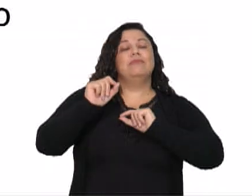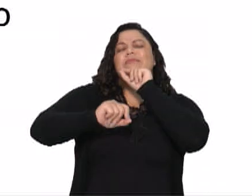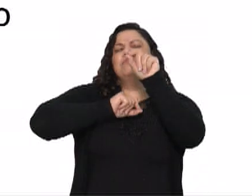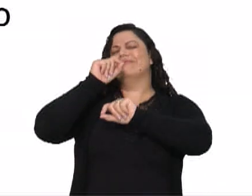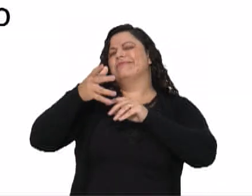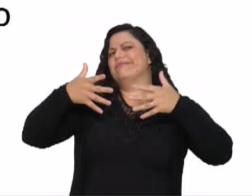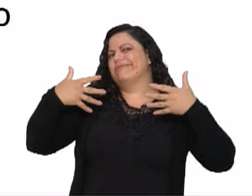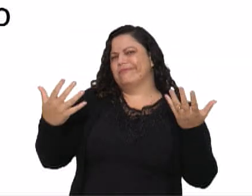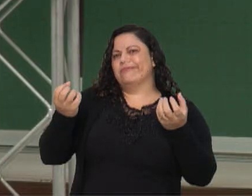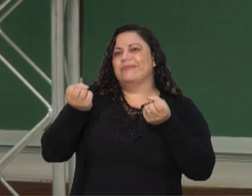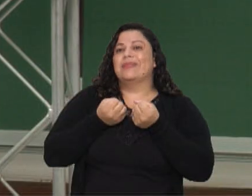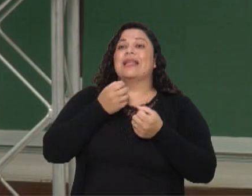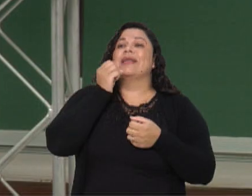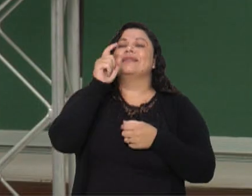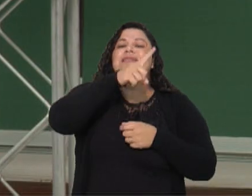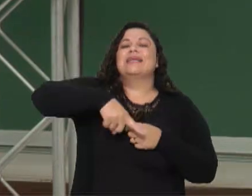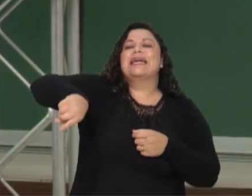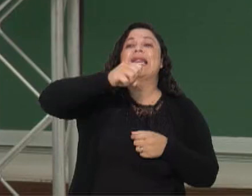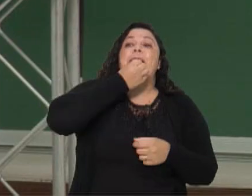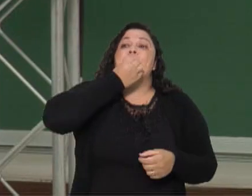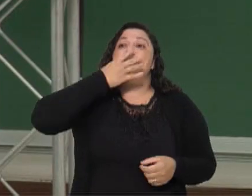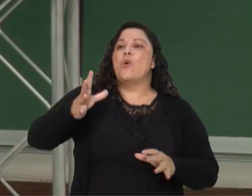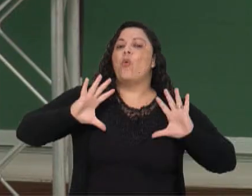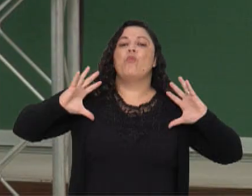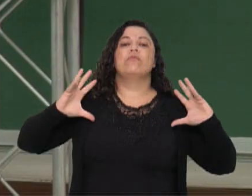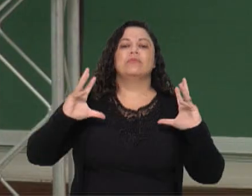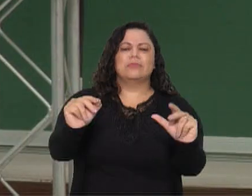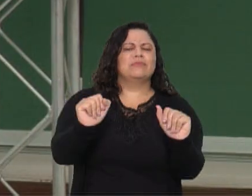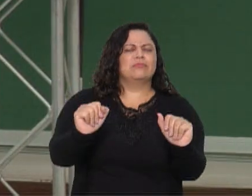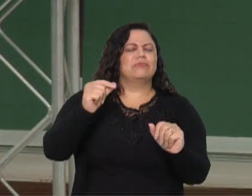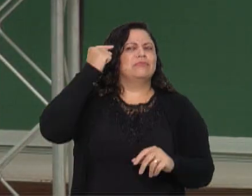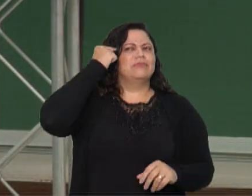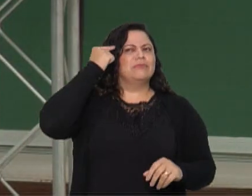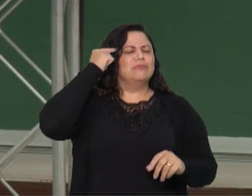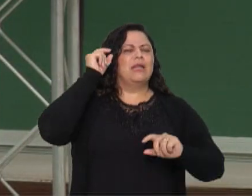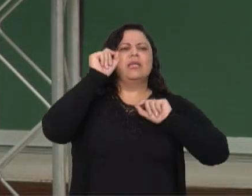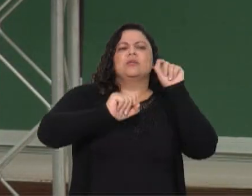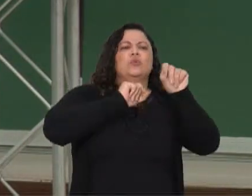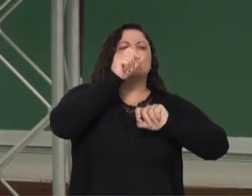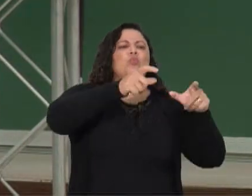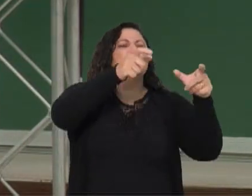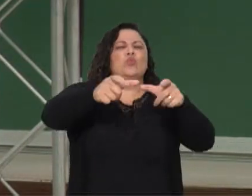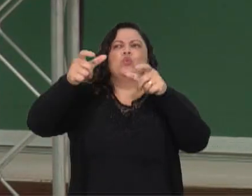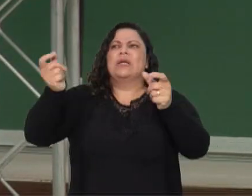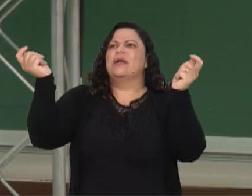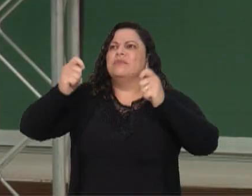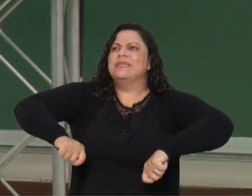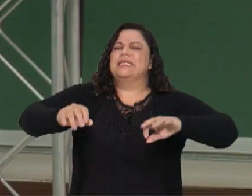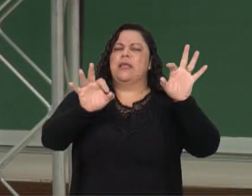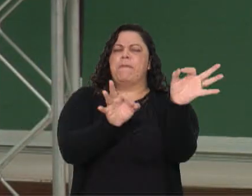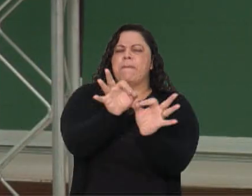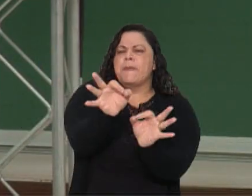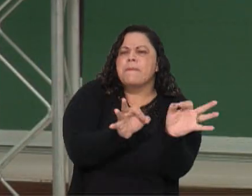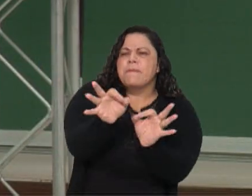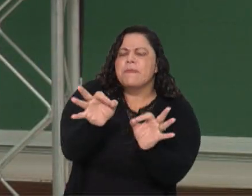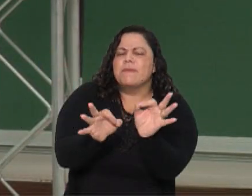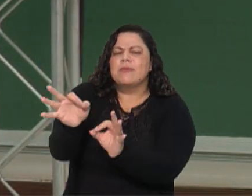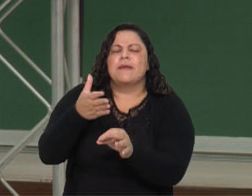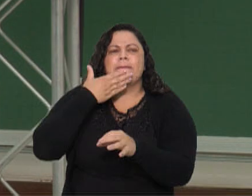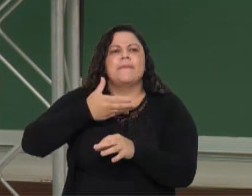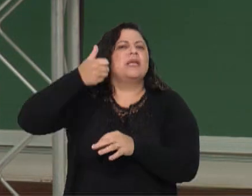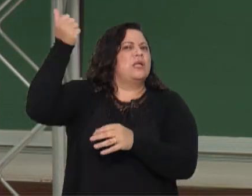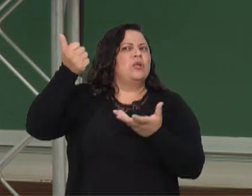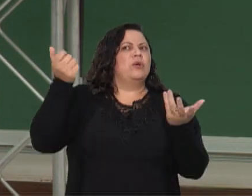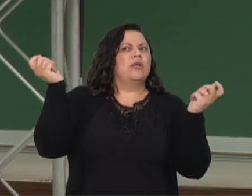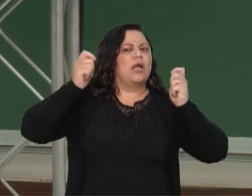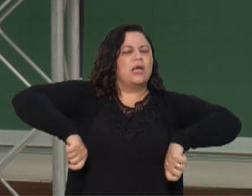a todos, ok? Então, pensa ali no lugar que precisa revitalizar, que precisa fazer algo novo, que traga